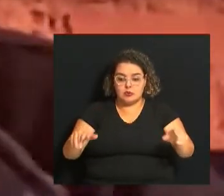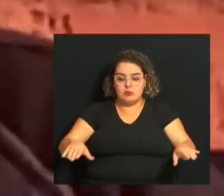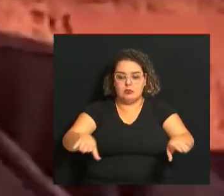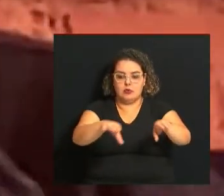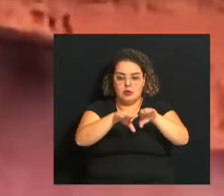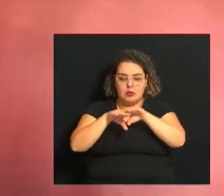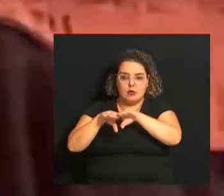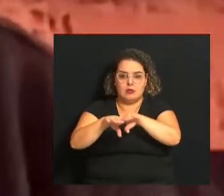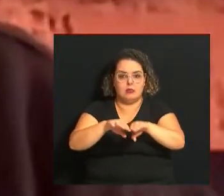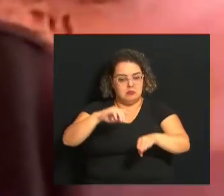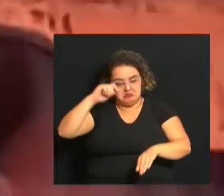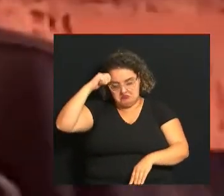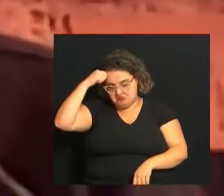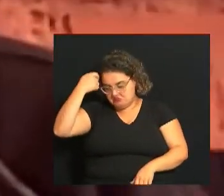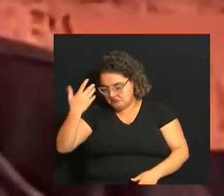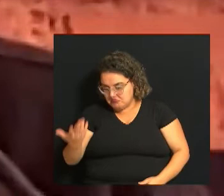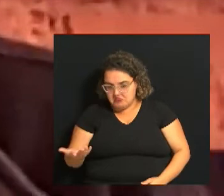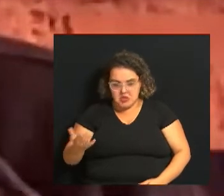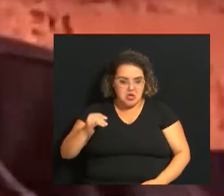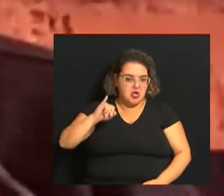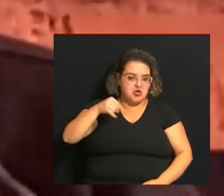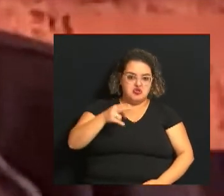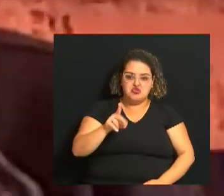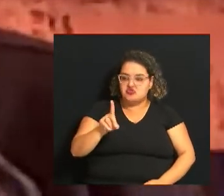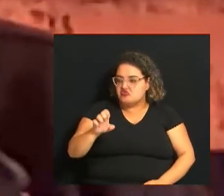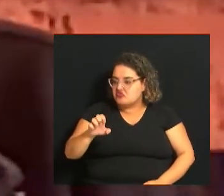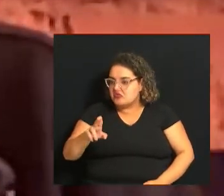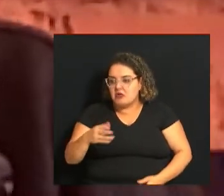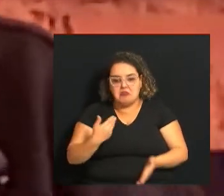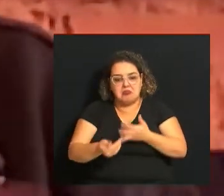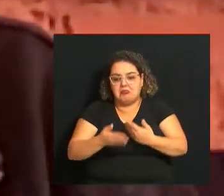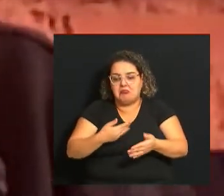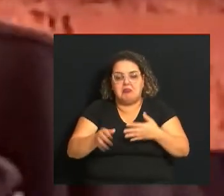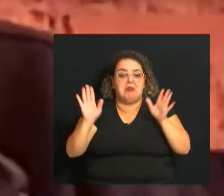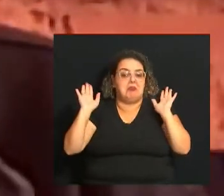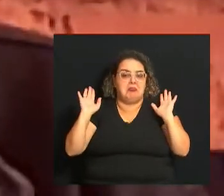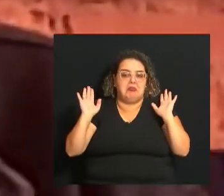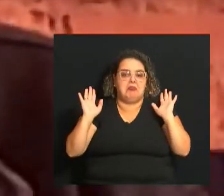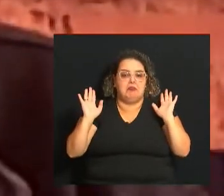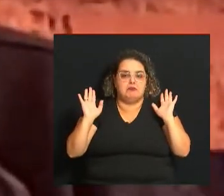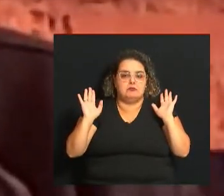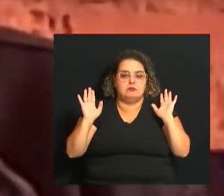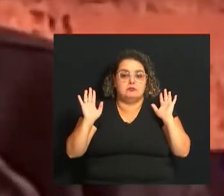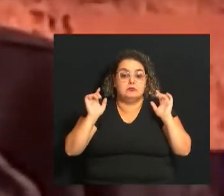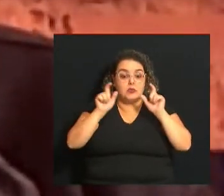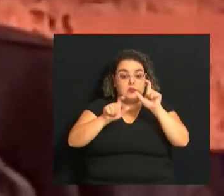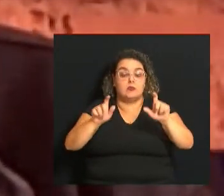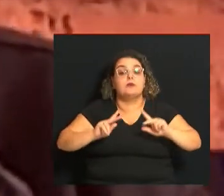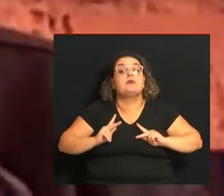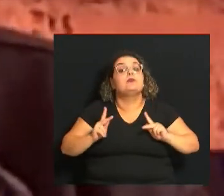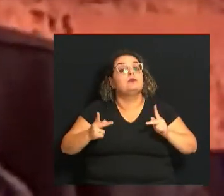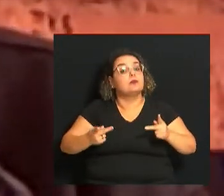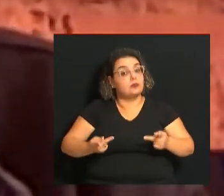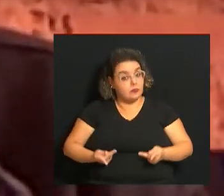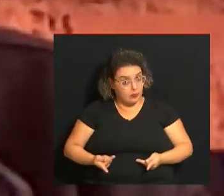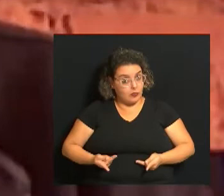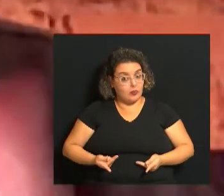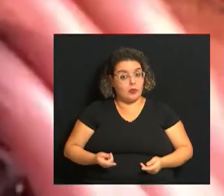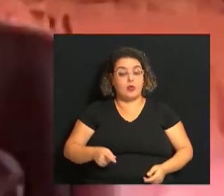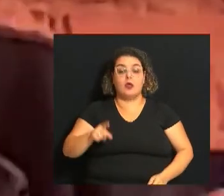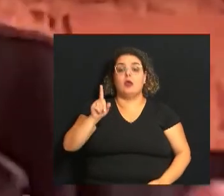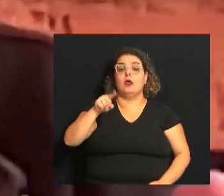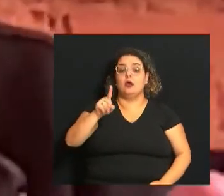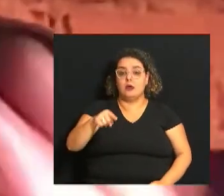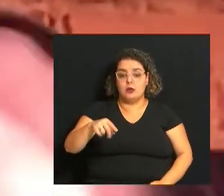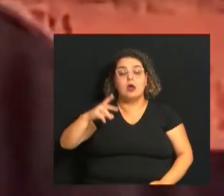ser preto, você pode ser judeu, você pode ser o que você quiser. Mas as pessoas, essencialmente, são seres humanos. Então, isso a razão